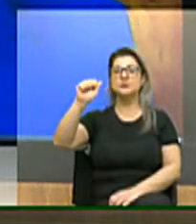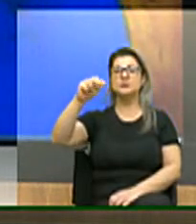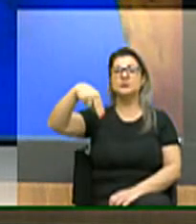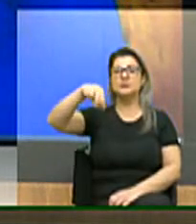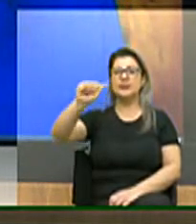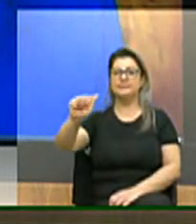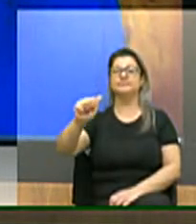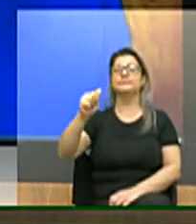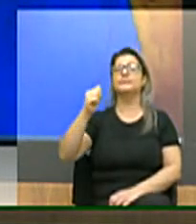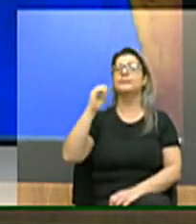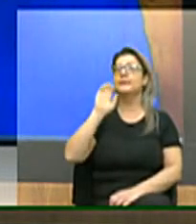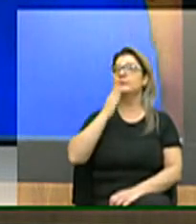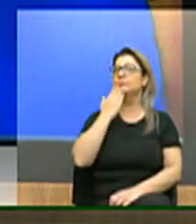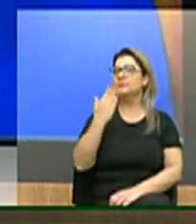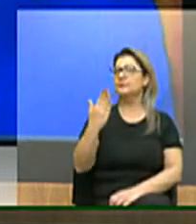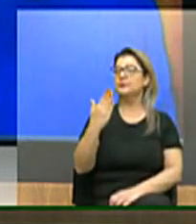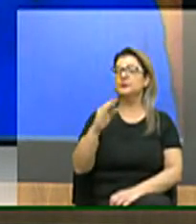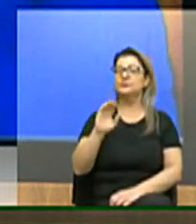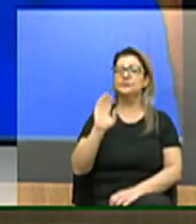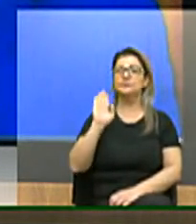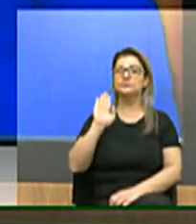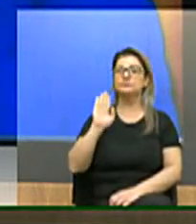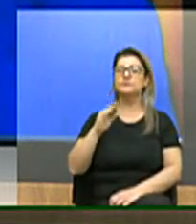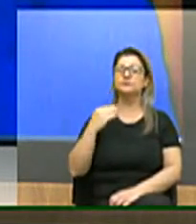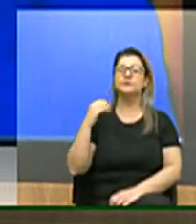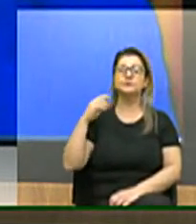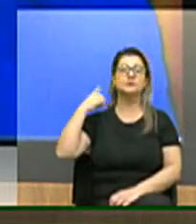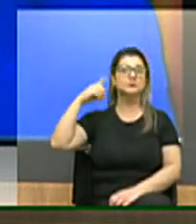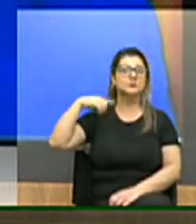Favorável. Deputado Nerio Carteiro.